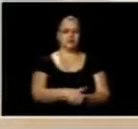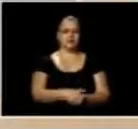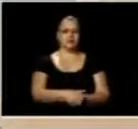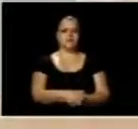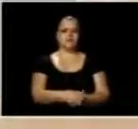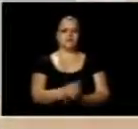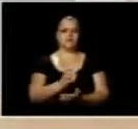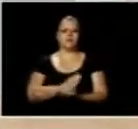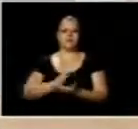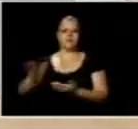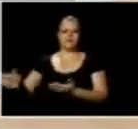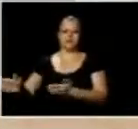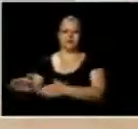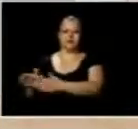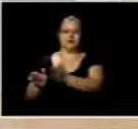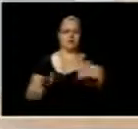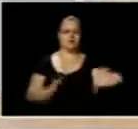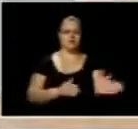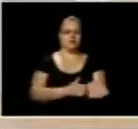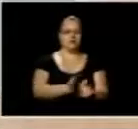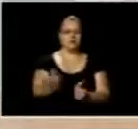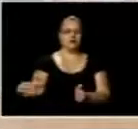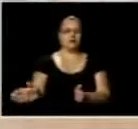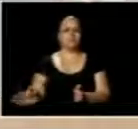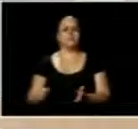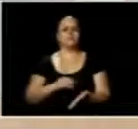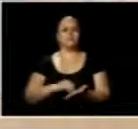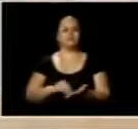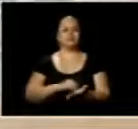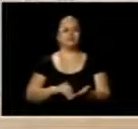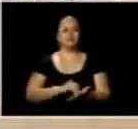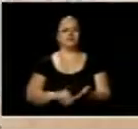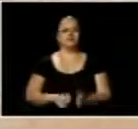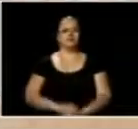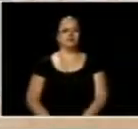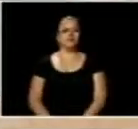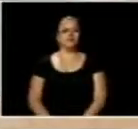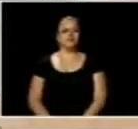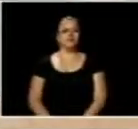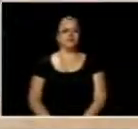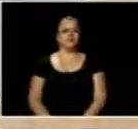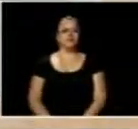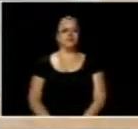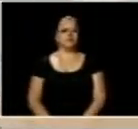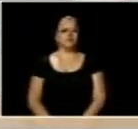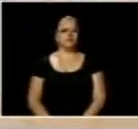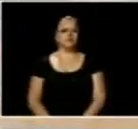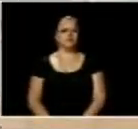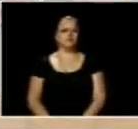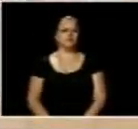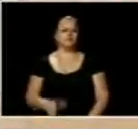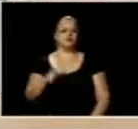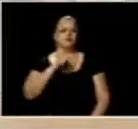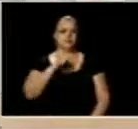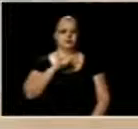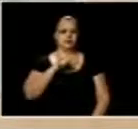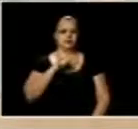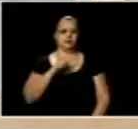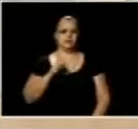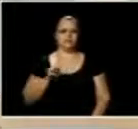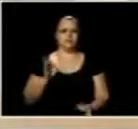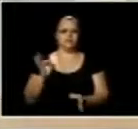Esse é o primeiro ponto. Nós temos que fazer uma adaptação orçamentária, e o Jofre falou muito bem. Nós temos que ter um técnico, uma